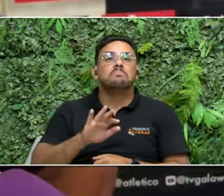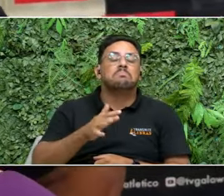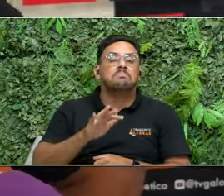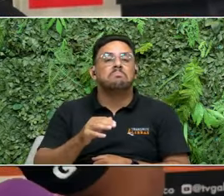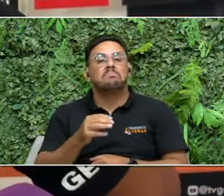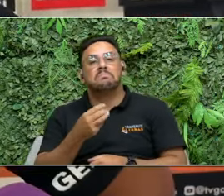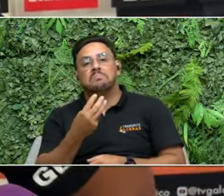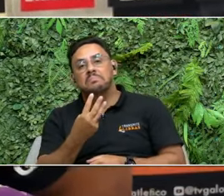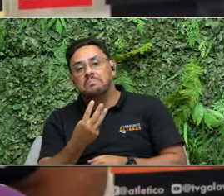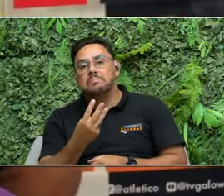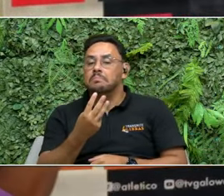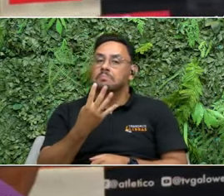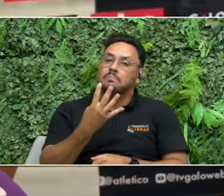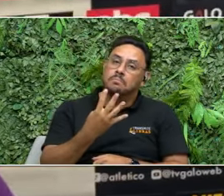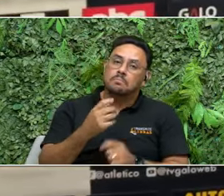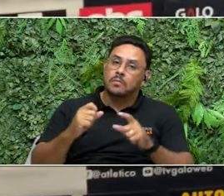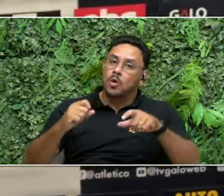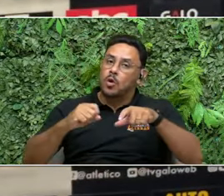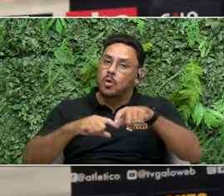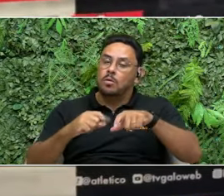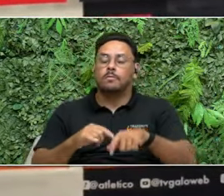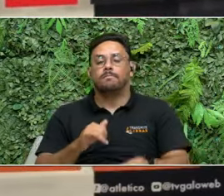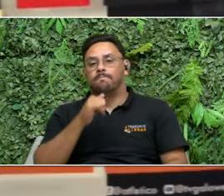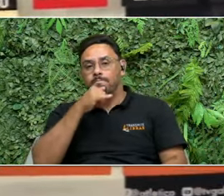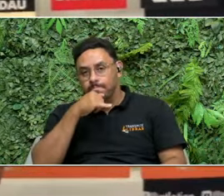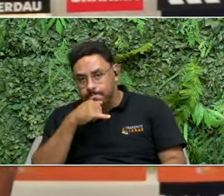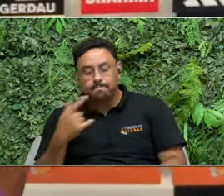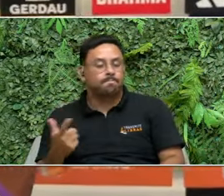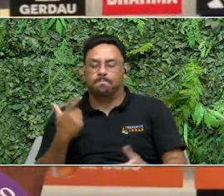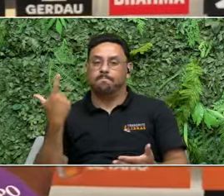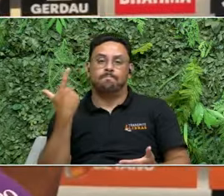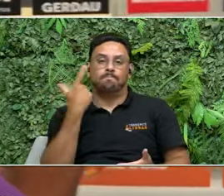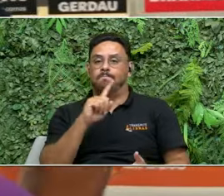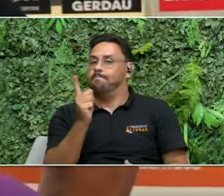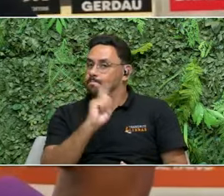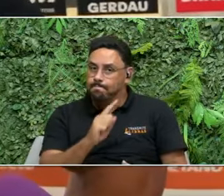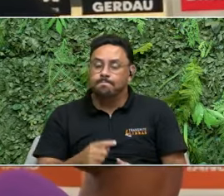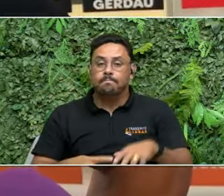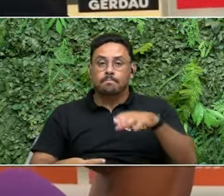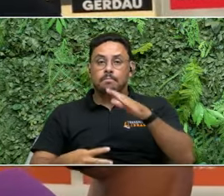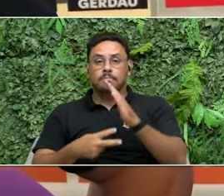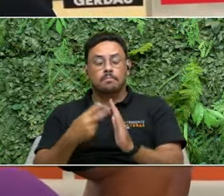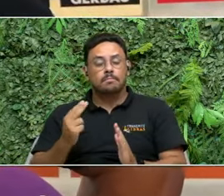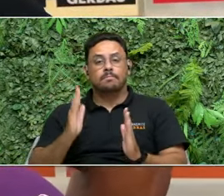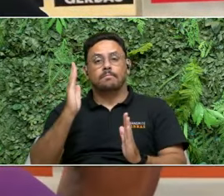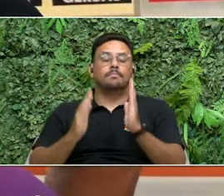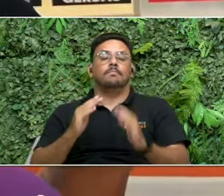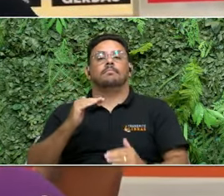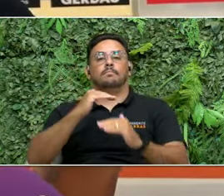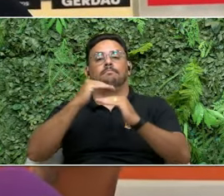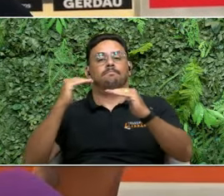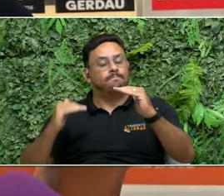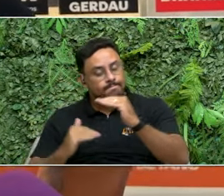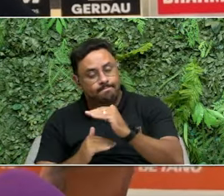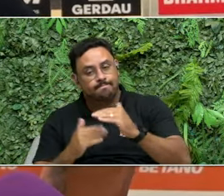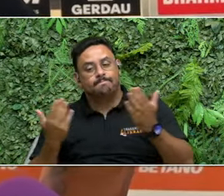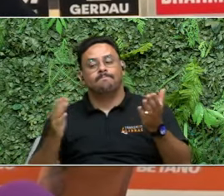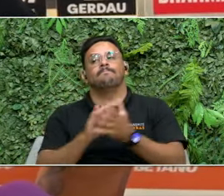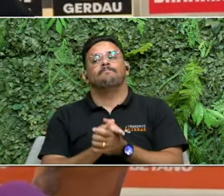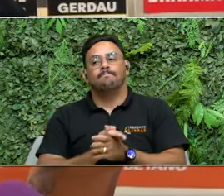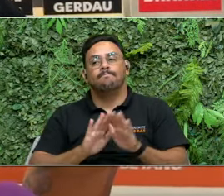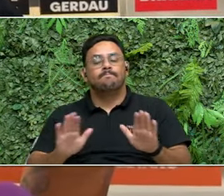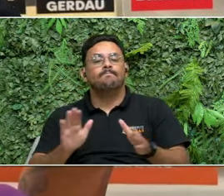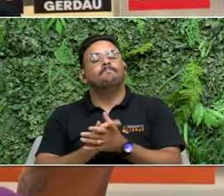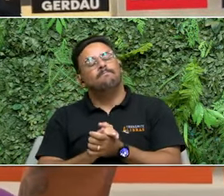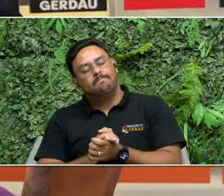um mais dois gols ali Infelizmente não conseguimos concluir da melhor maneira possível e o segundo tempo foi abaixo foi AB baixo comparando com o primeiro mas é